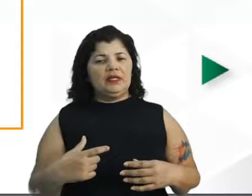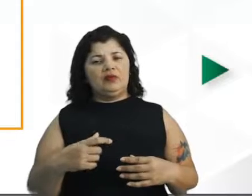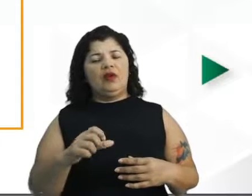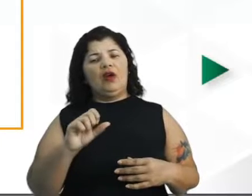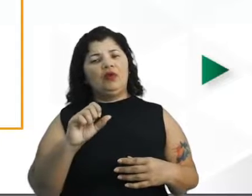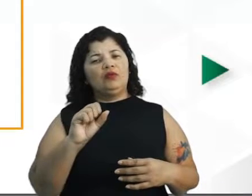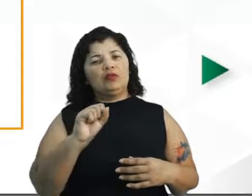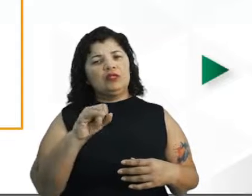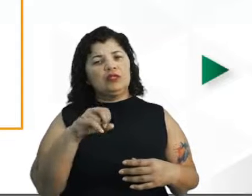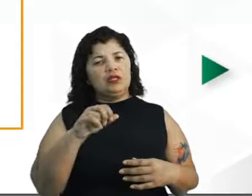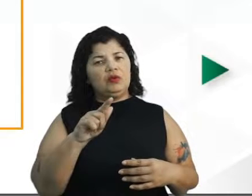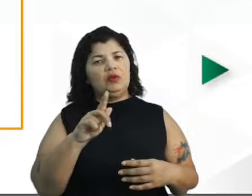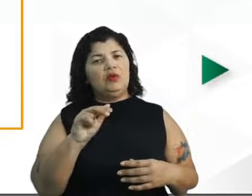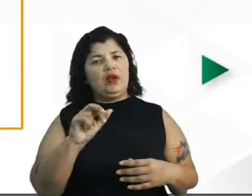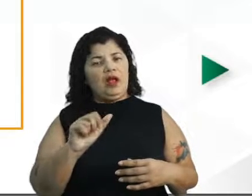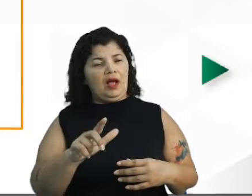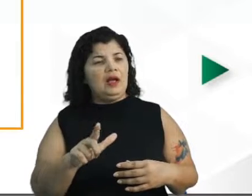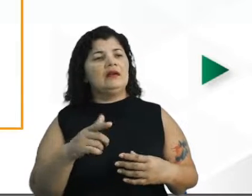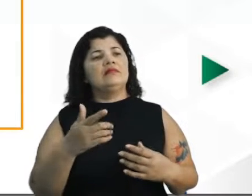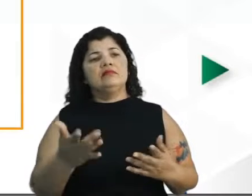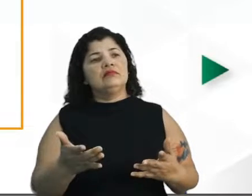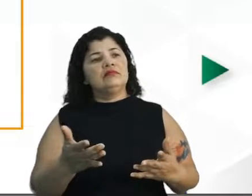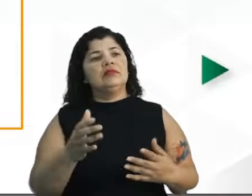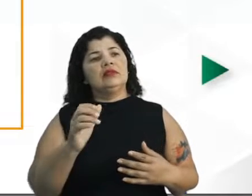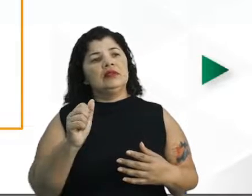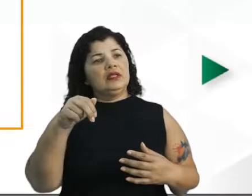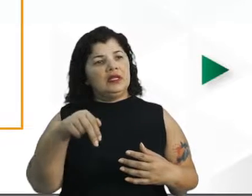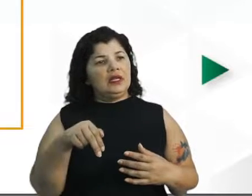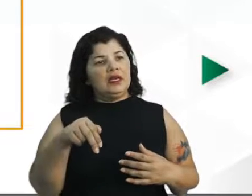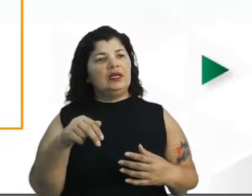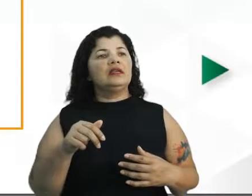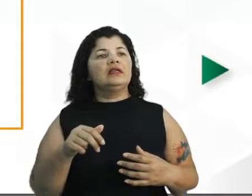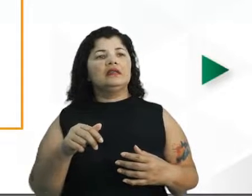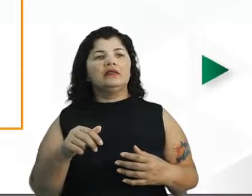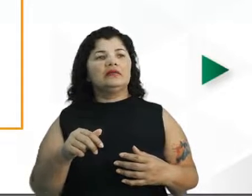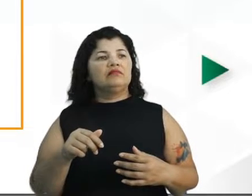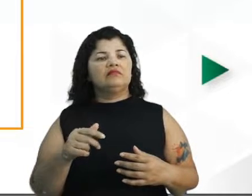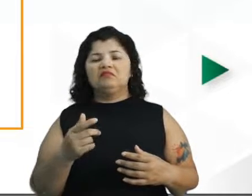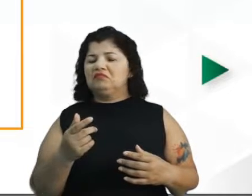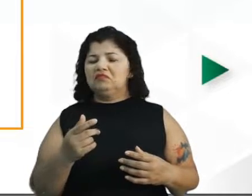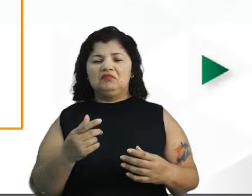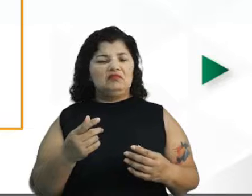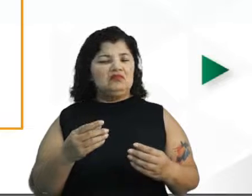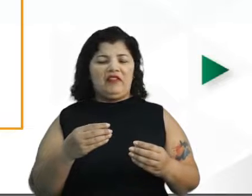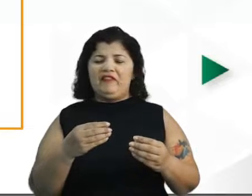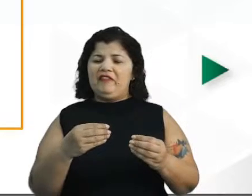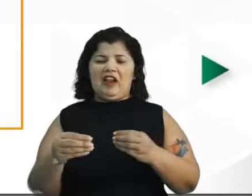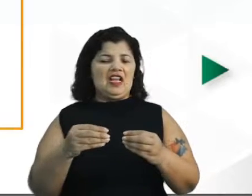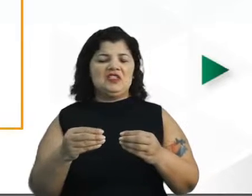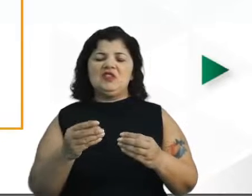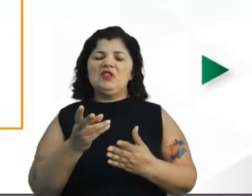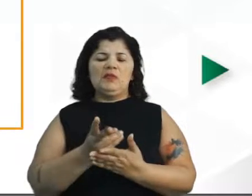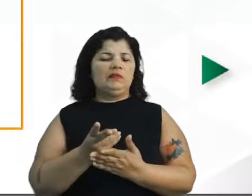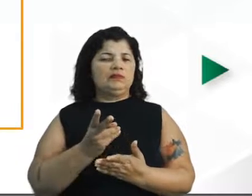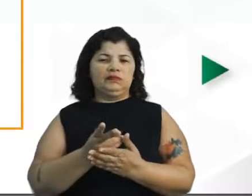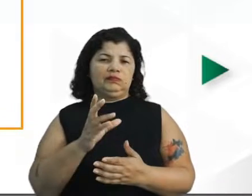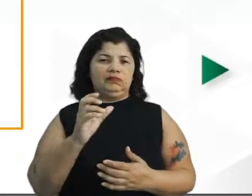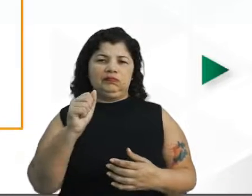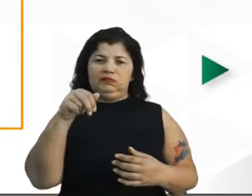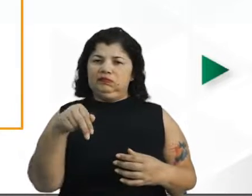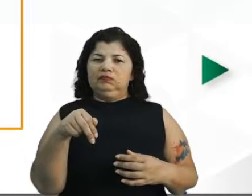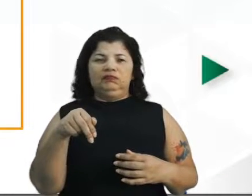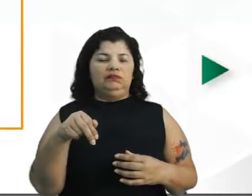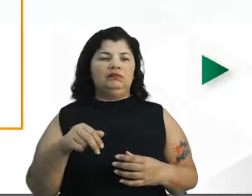pronome pessoal, ele está sinalizando que ele não flexiona para essas pessoas. Então, vamos lá,